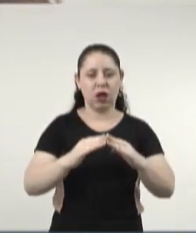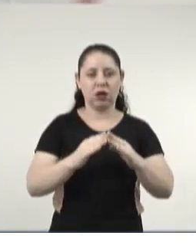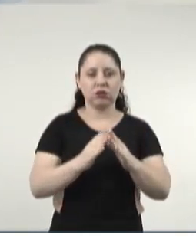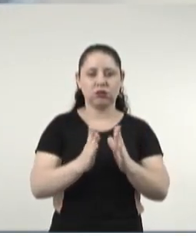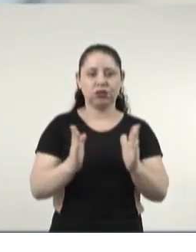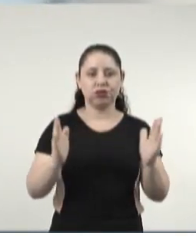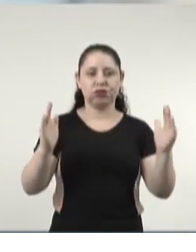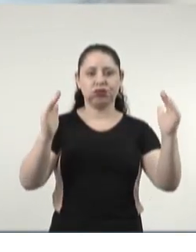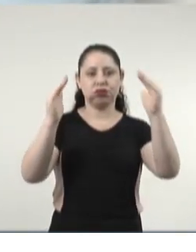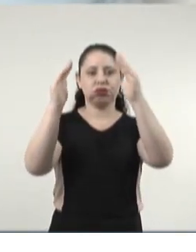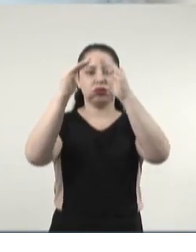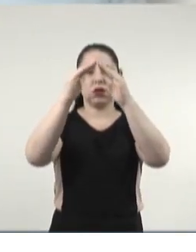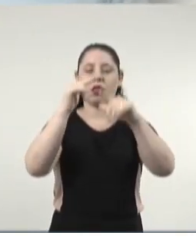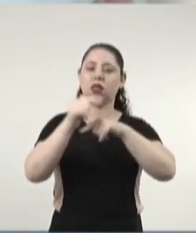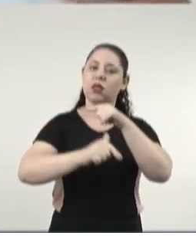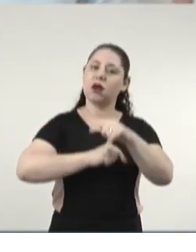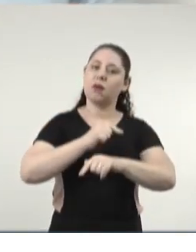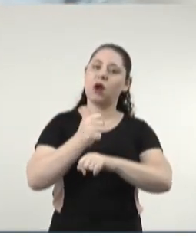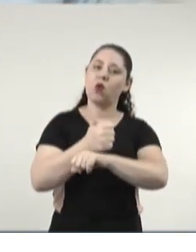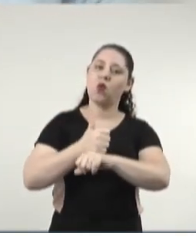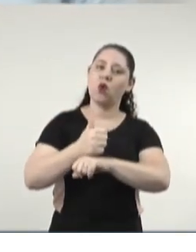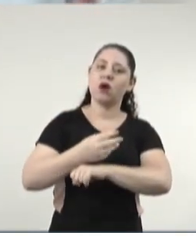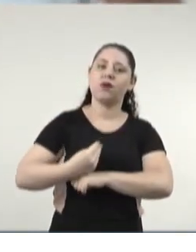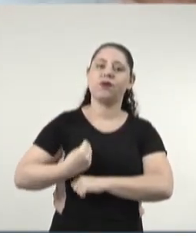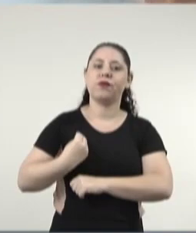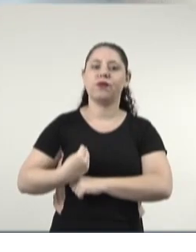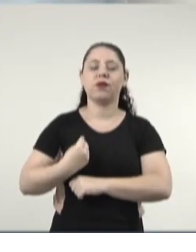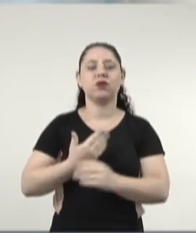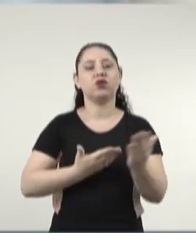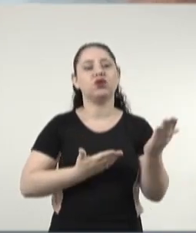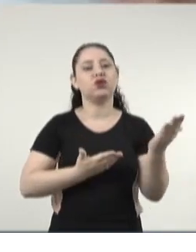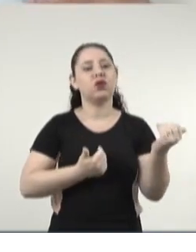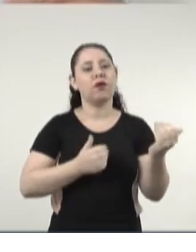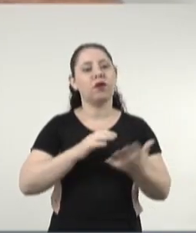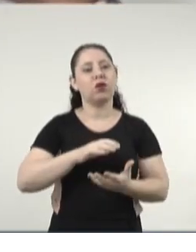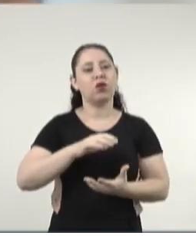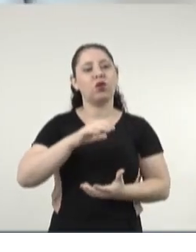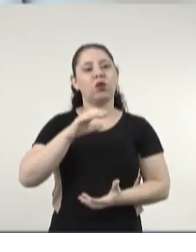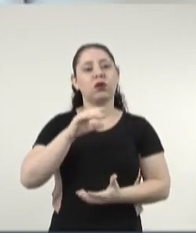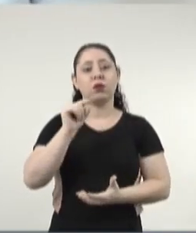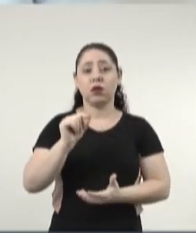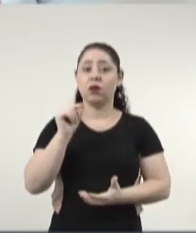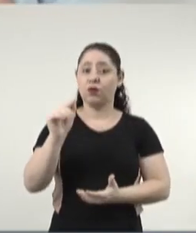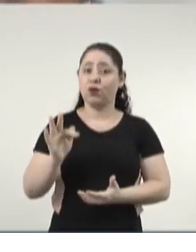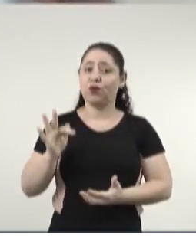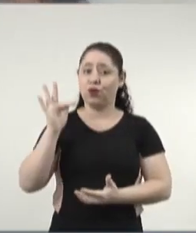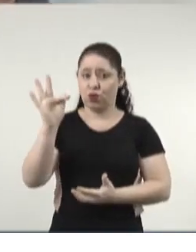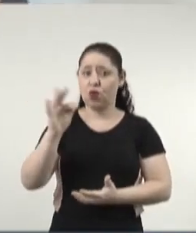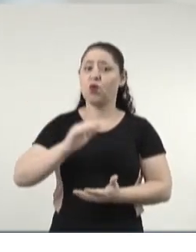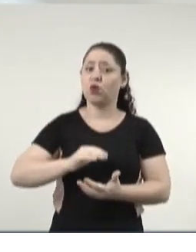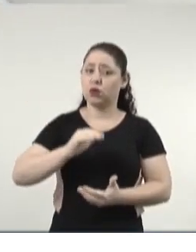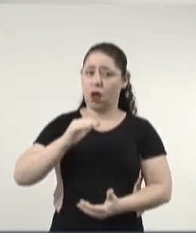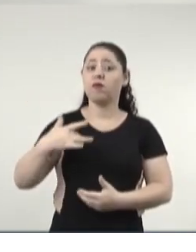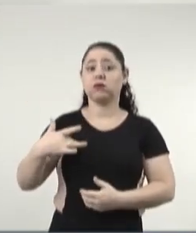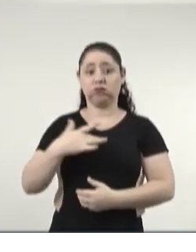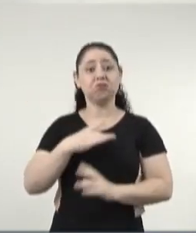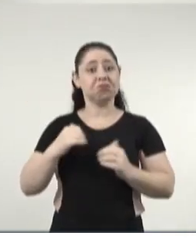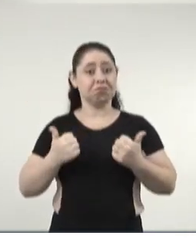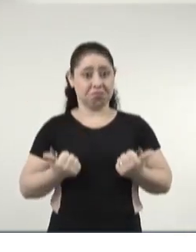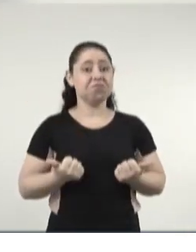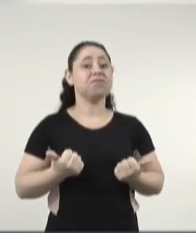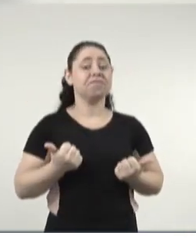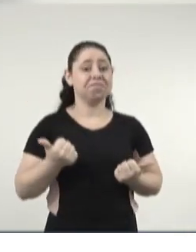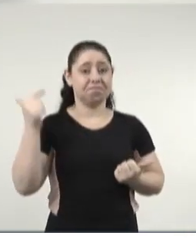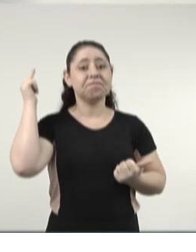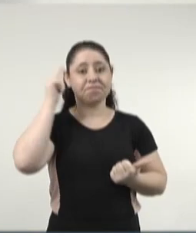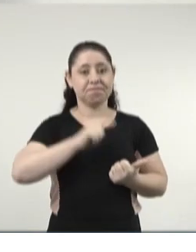você trabalhar com qualidade de vida do jovem idoso para que você se torne um idoso saudável e